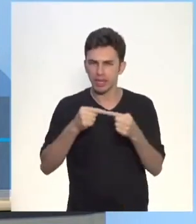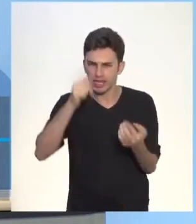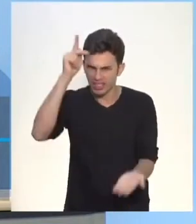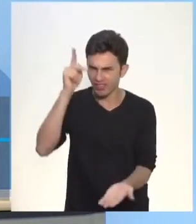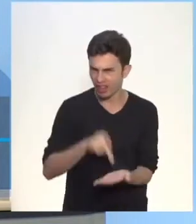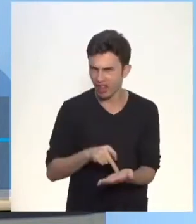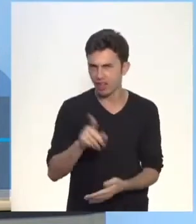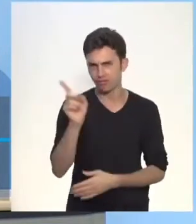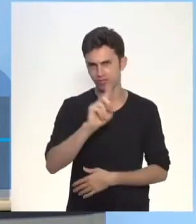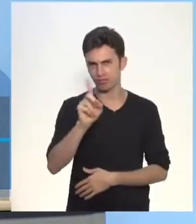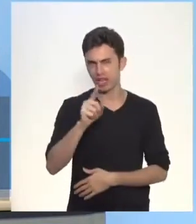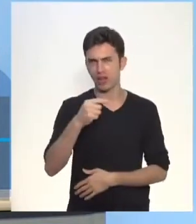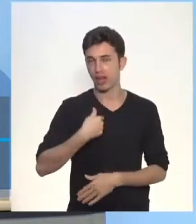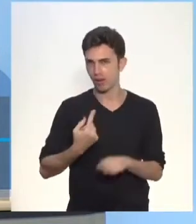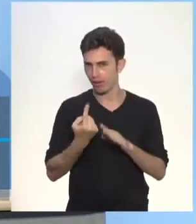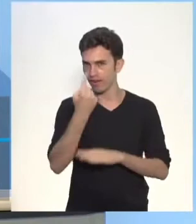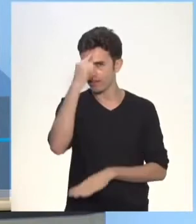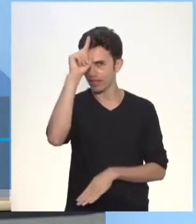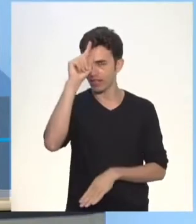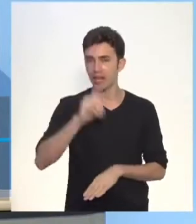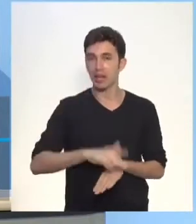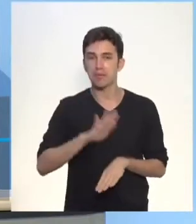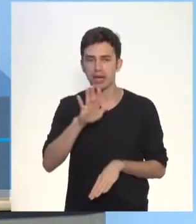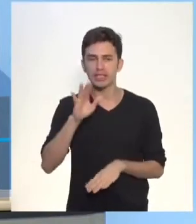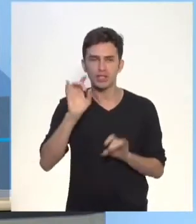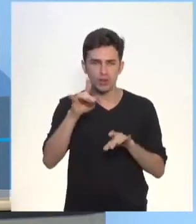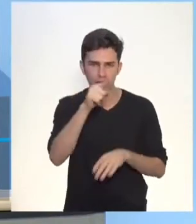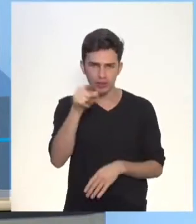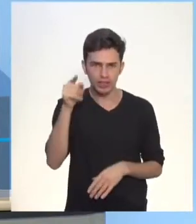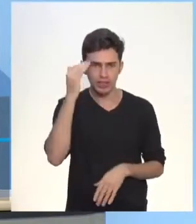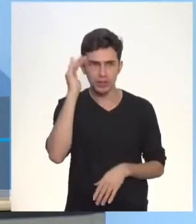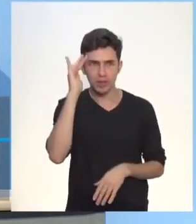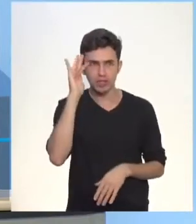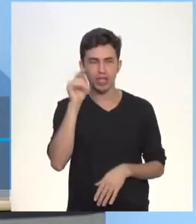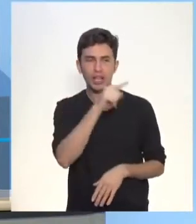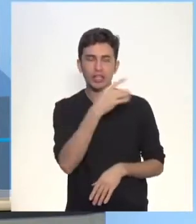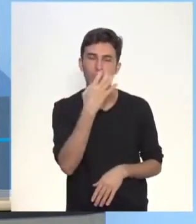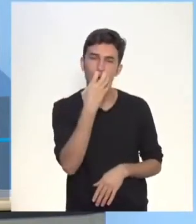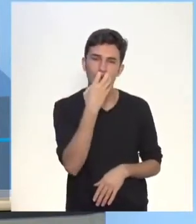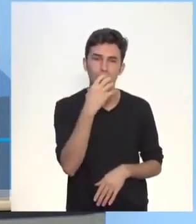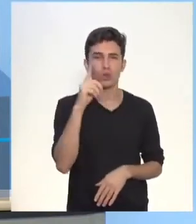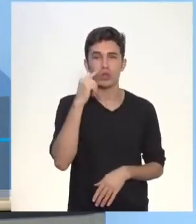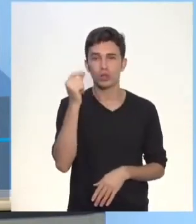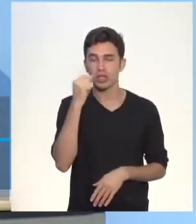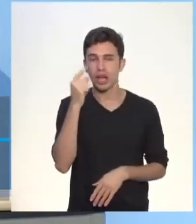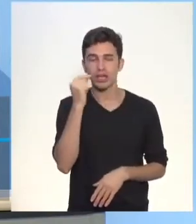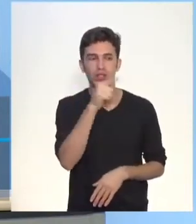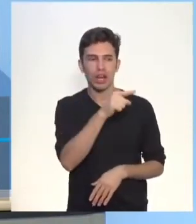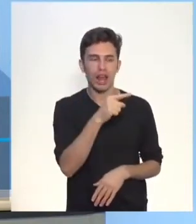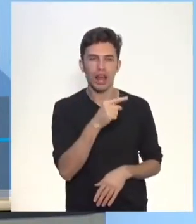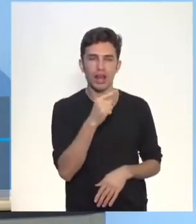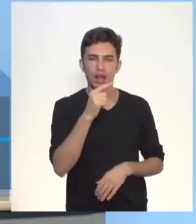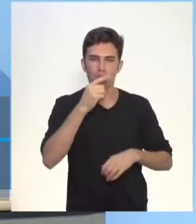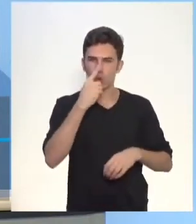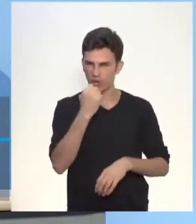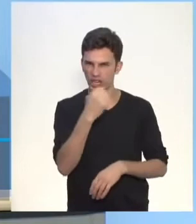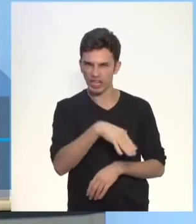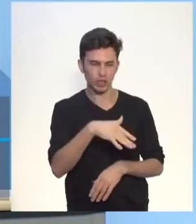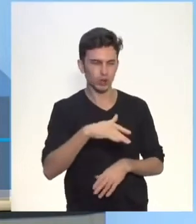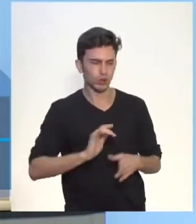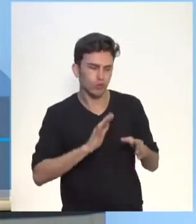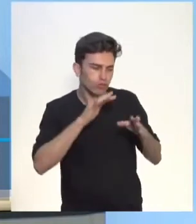cães e gatos de uma determinada cidade, um determinado local, estavam invadindo os cestos de lixos e, através